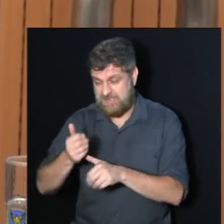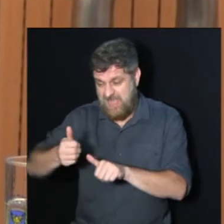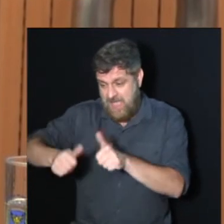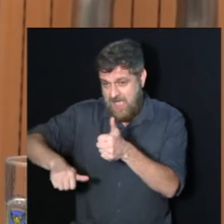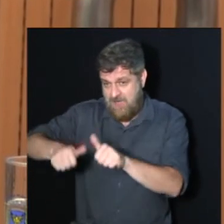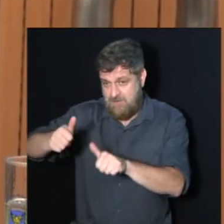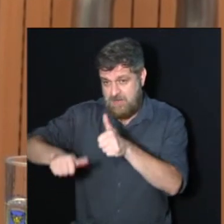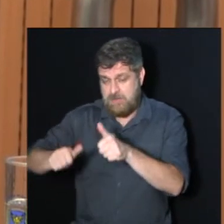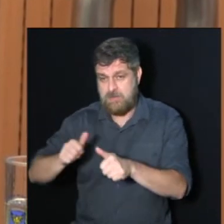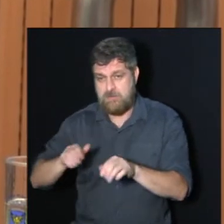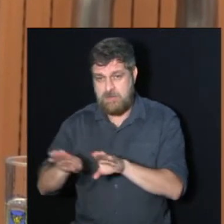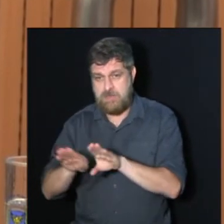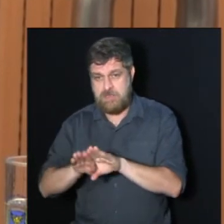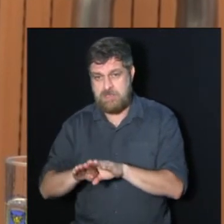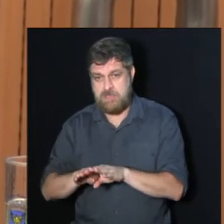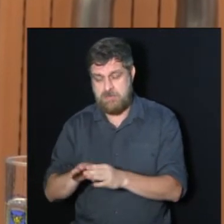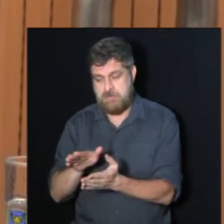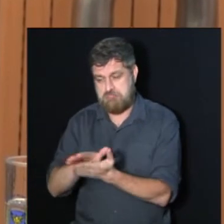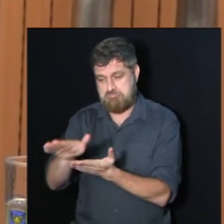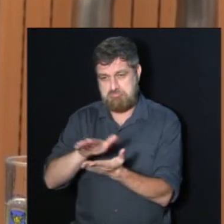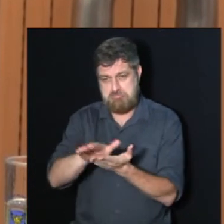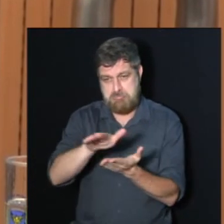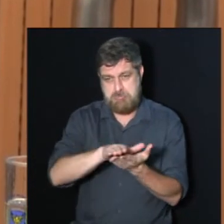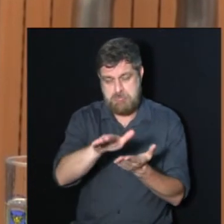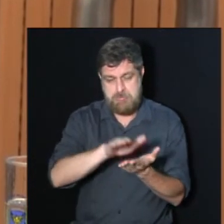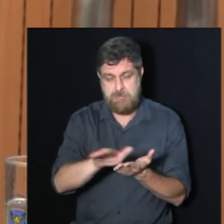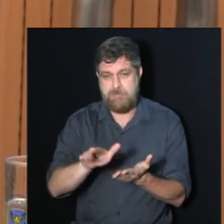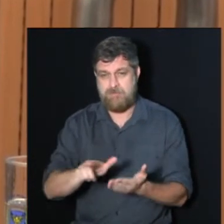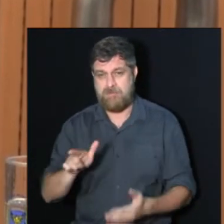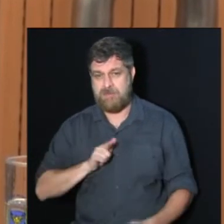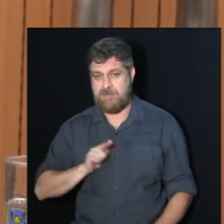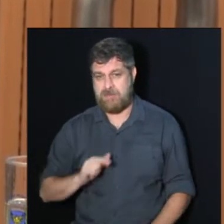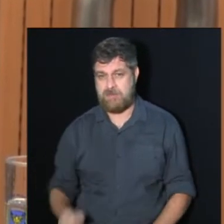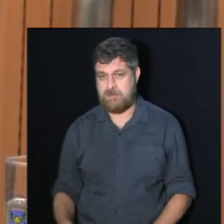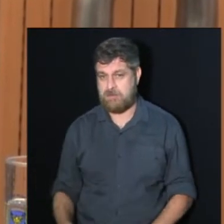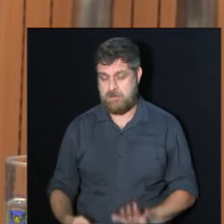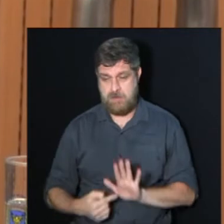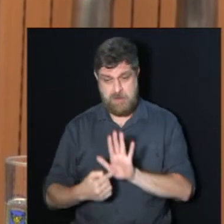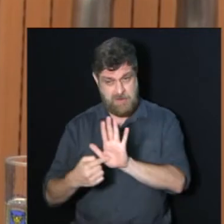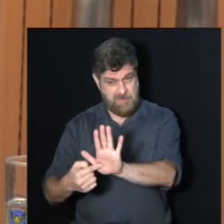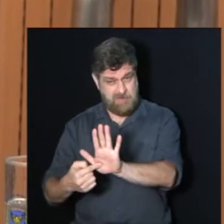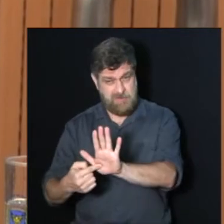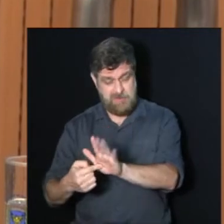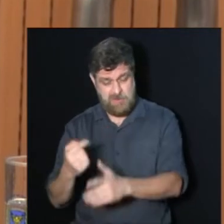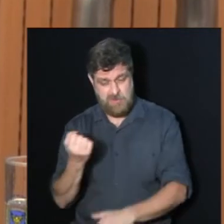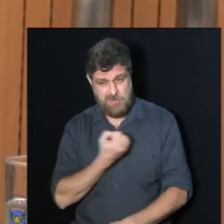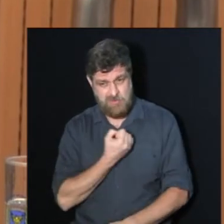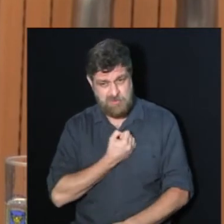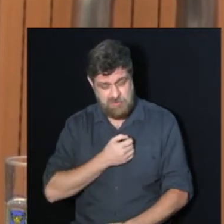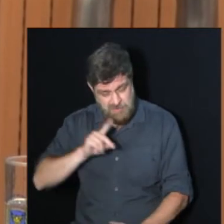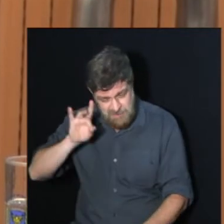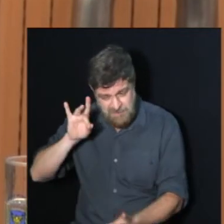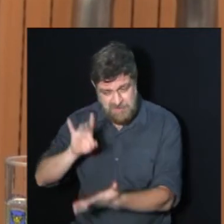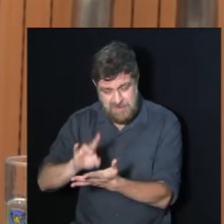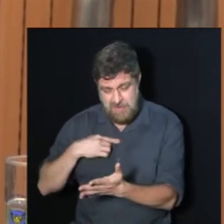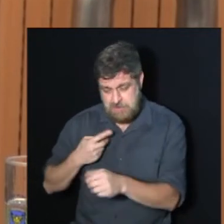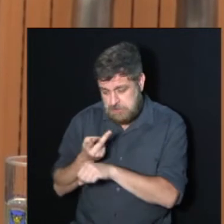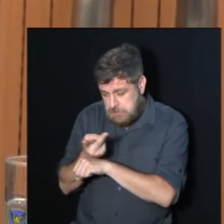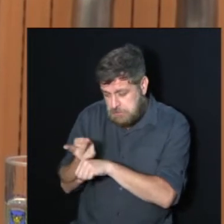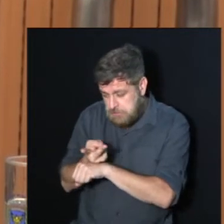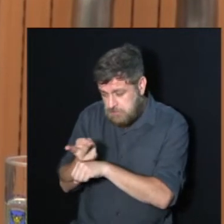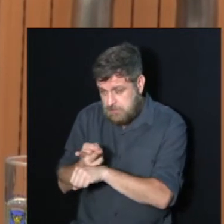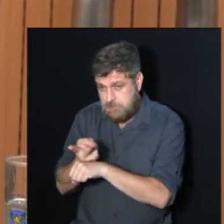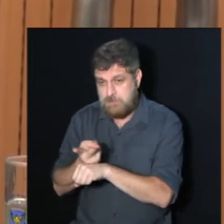e disseminam publicamente é que nem sempre apresenta as informações que estamos buscando, mas